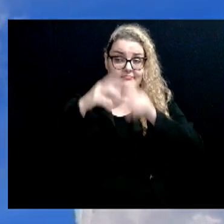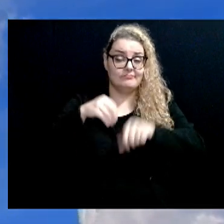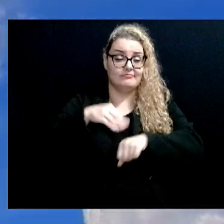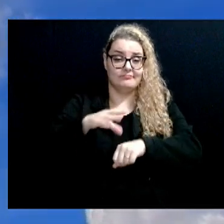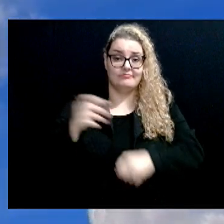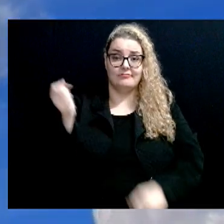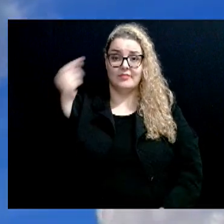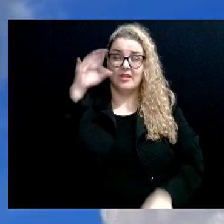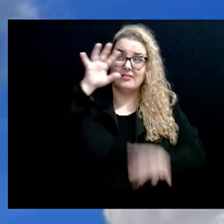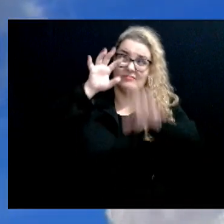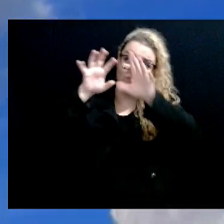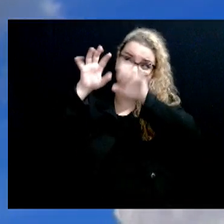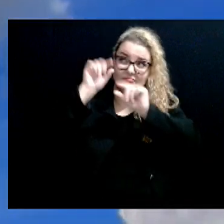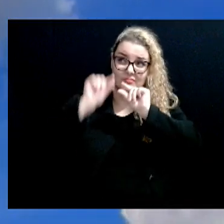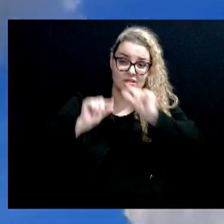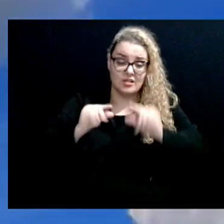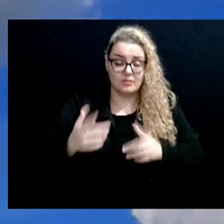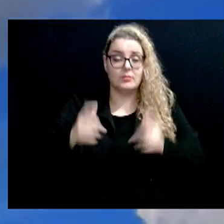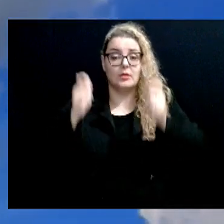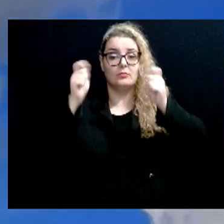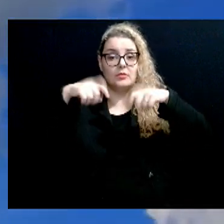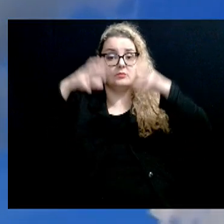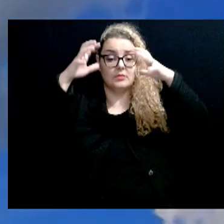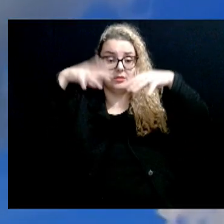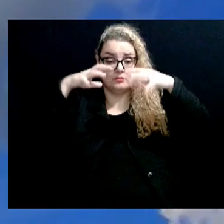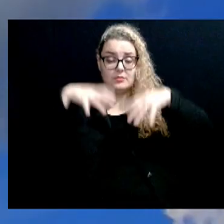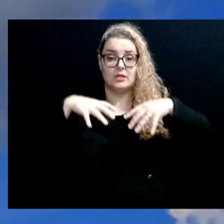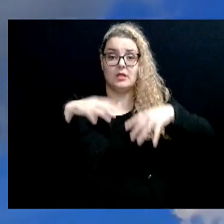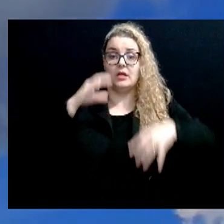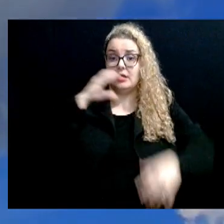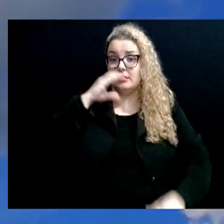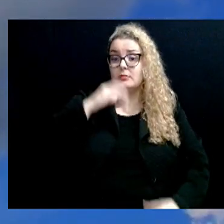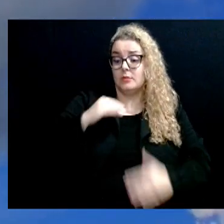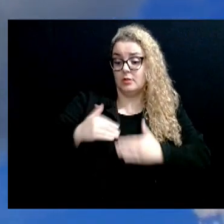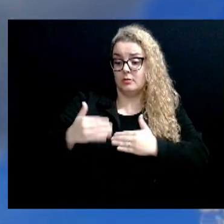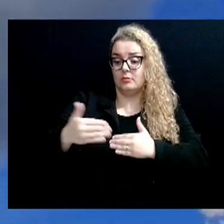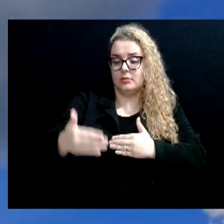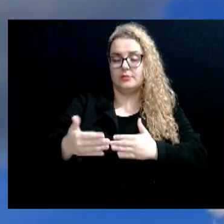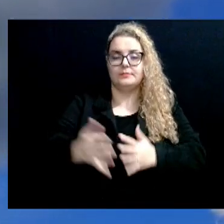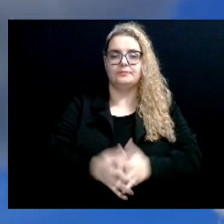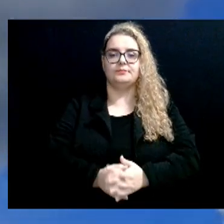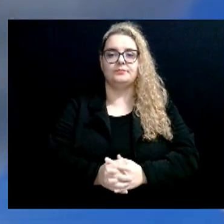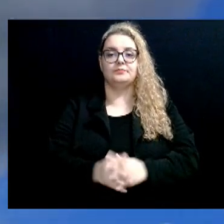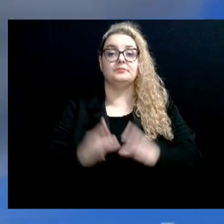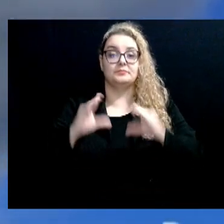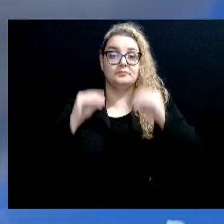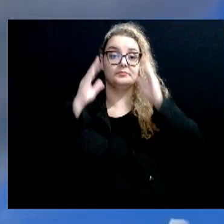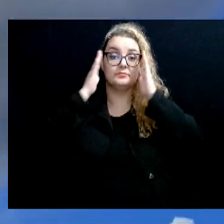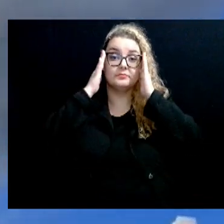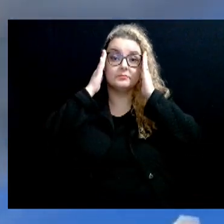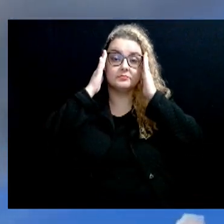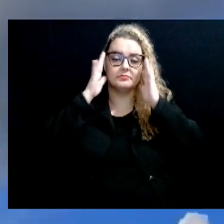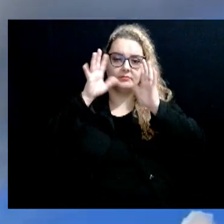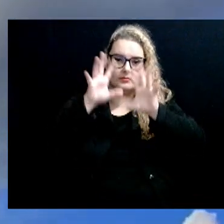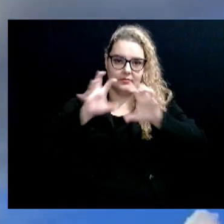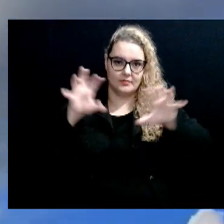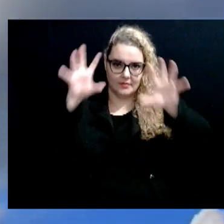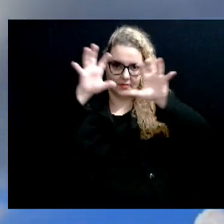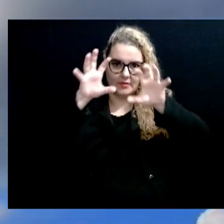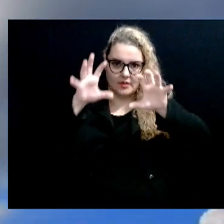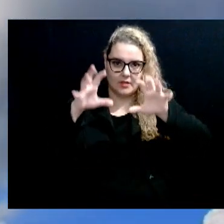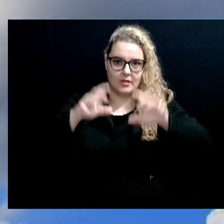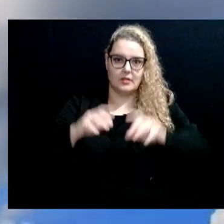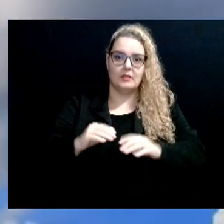algumas nuvens, possibilidade de chuva passageira ao longo do dia. À noite, nuvens, mas o tempo permanece